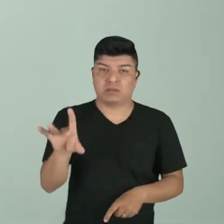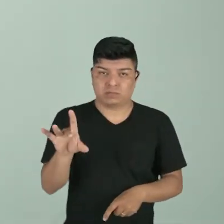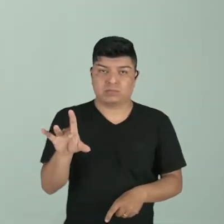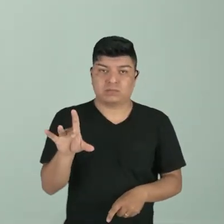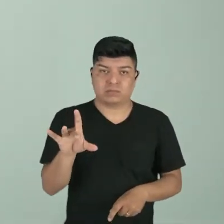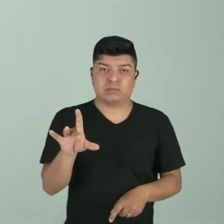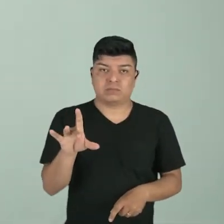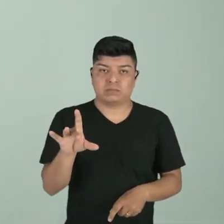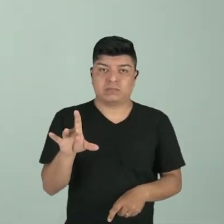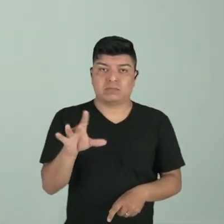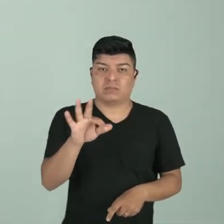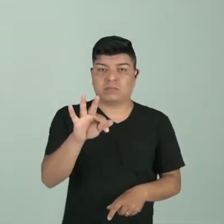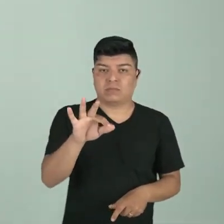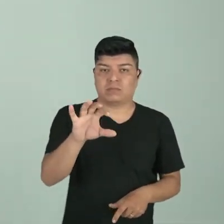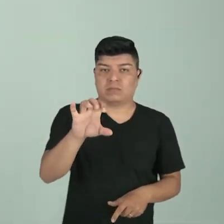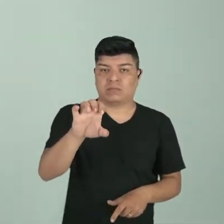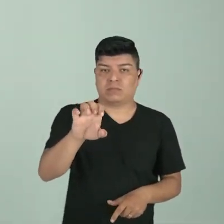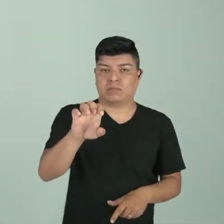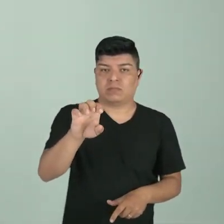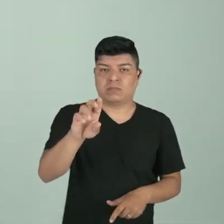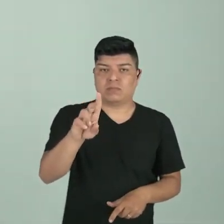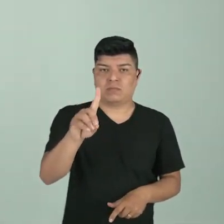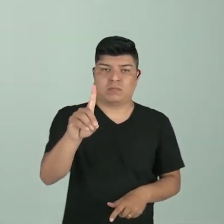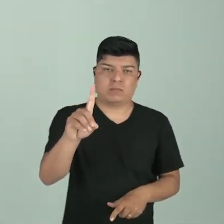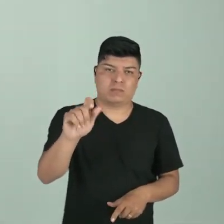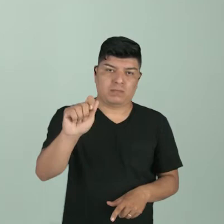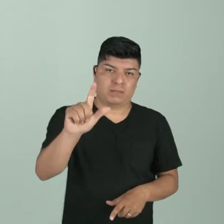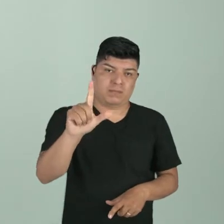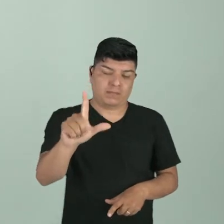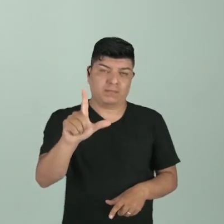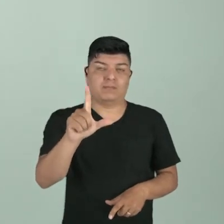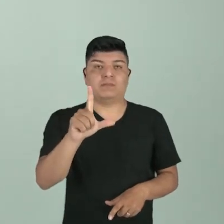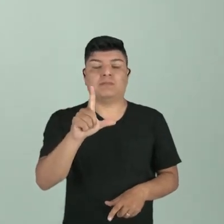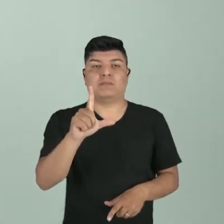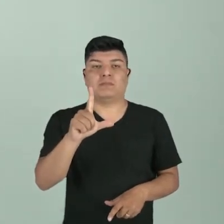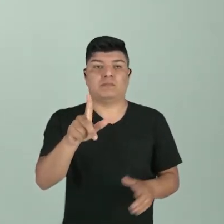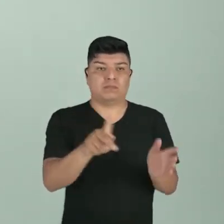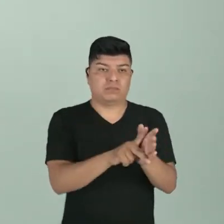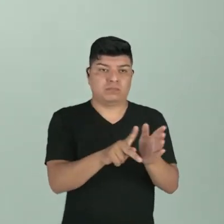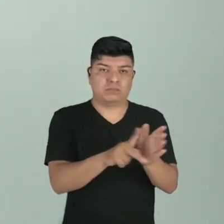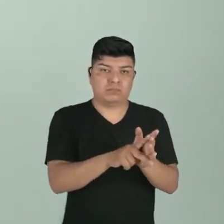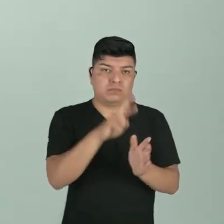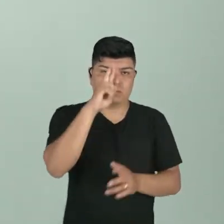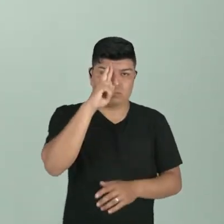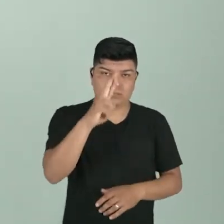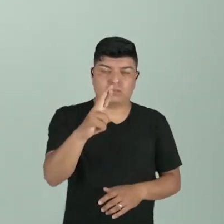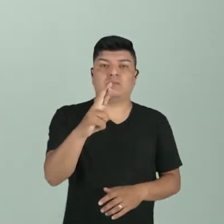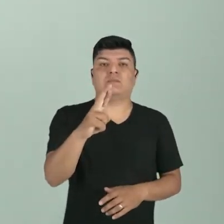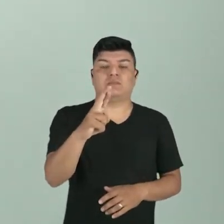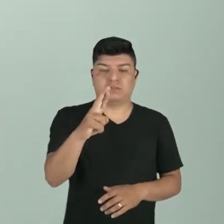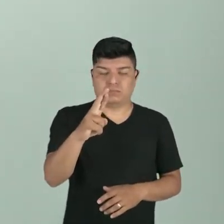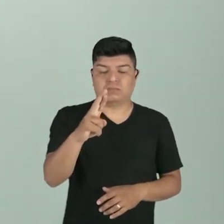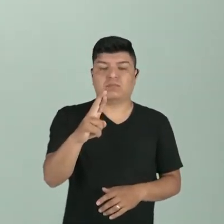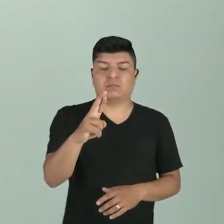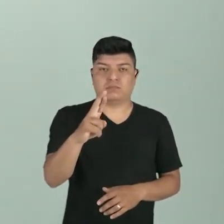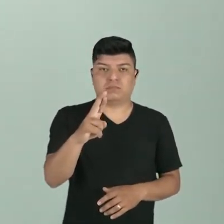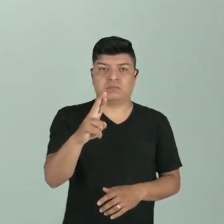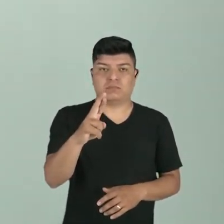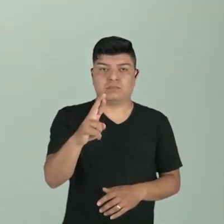seja, que cada feudo possuía um senhor feudal, então cada senhor feudal ele